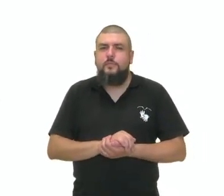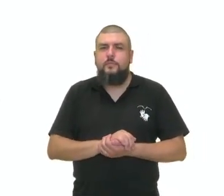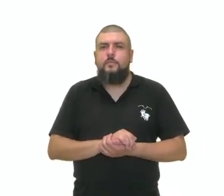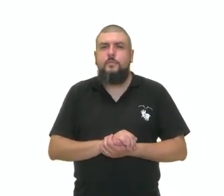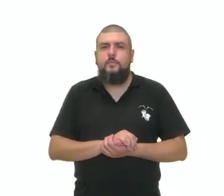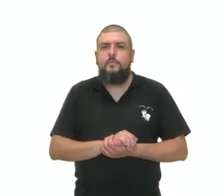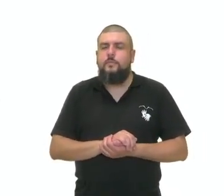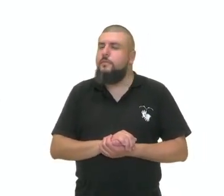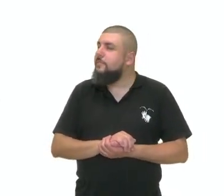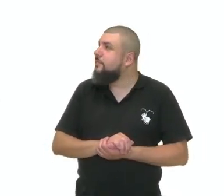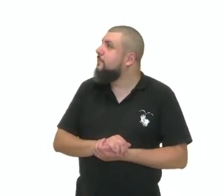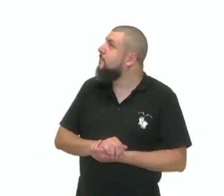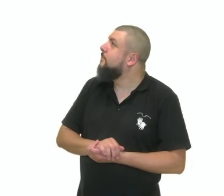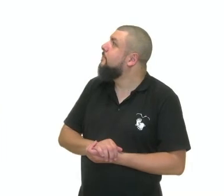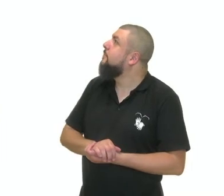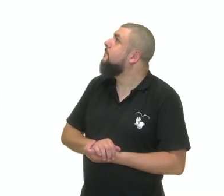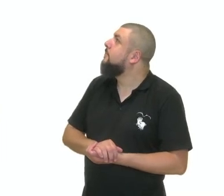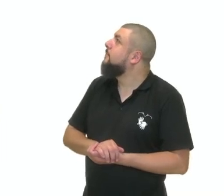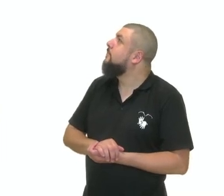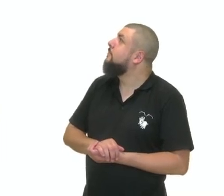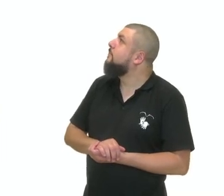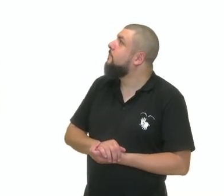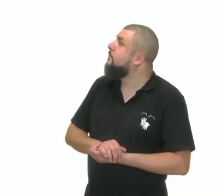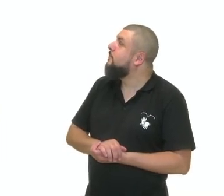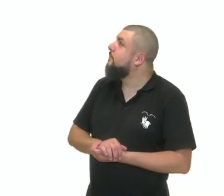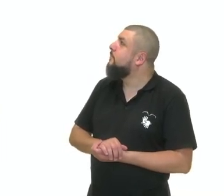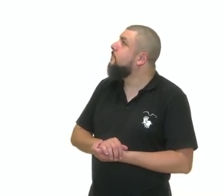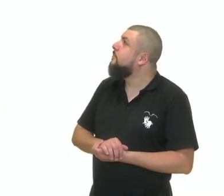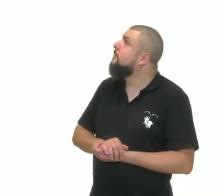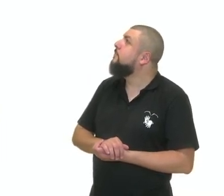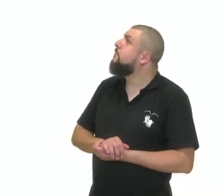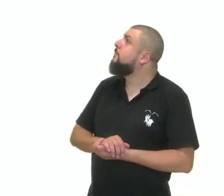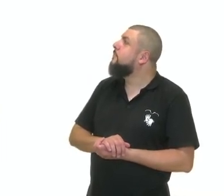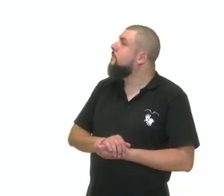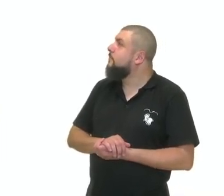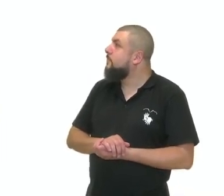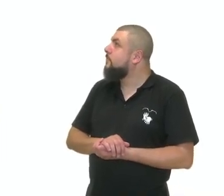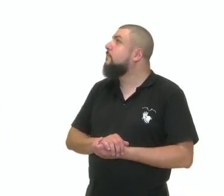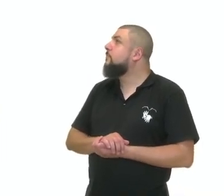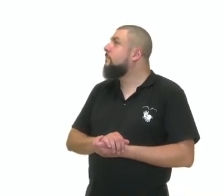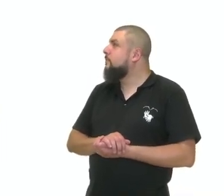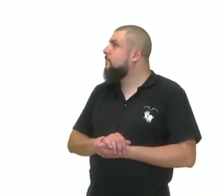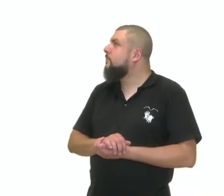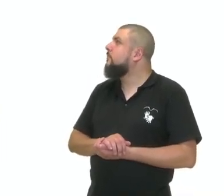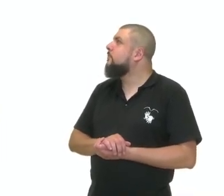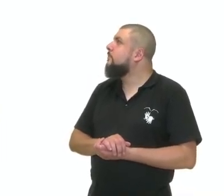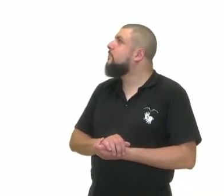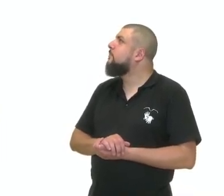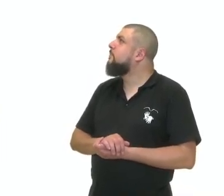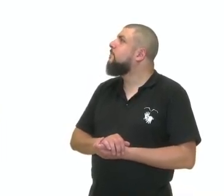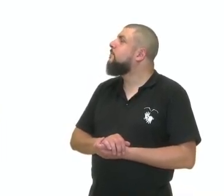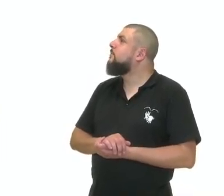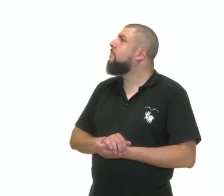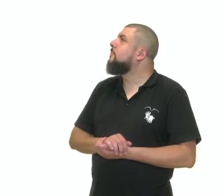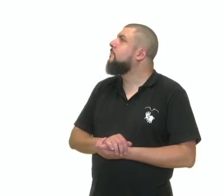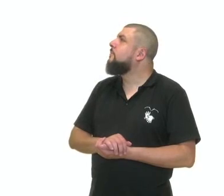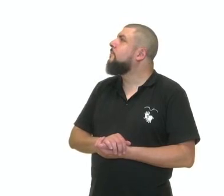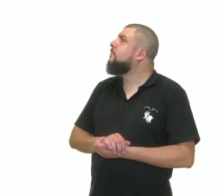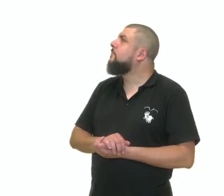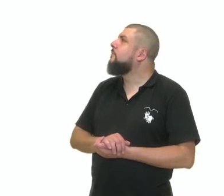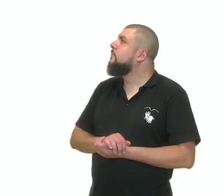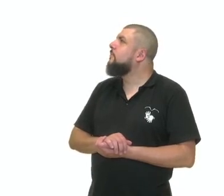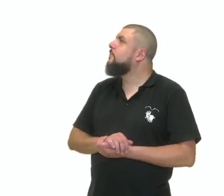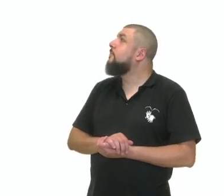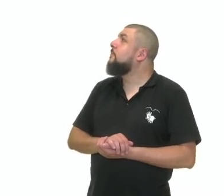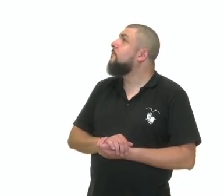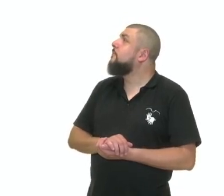das reações isoladas de um estímulo externo ao corpo, a percepção é a síntese de todas as